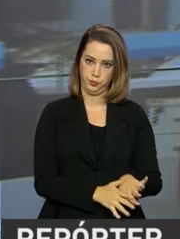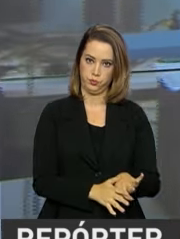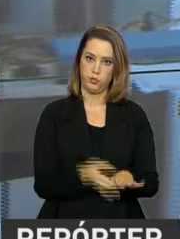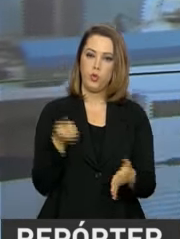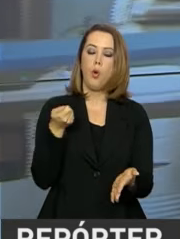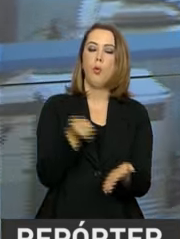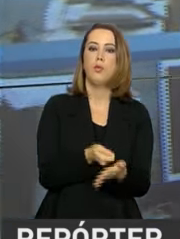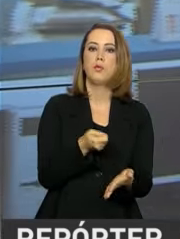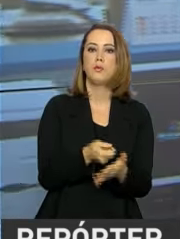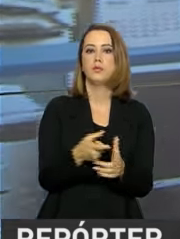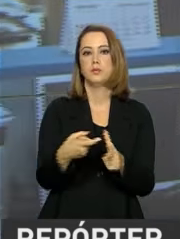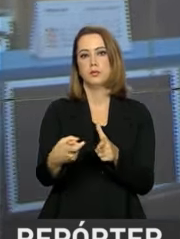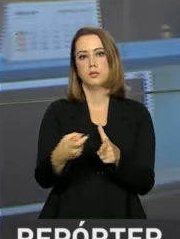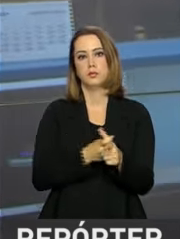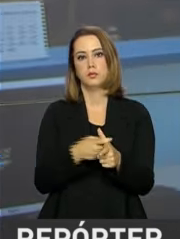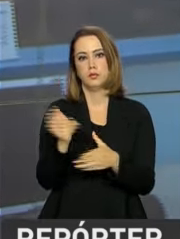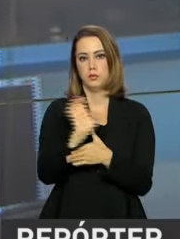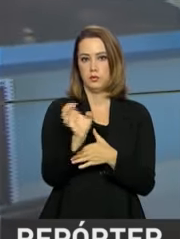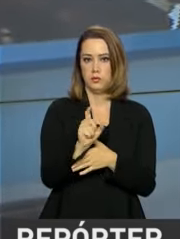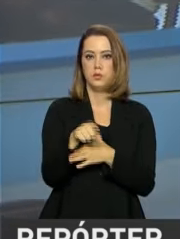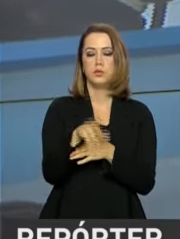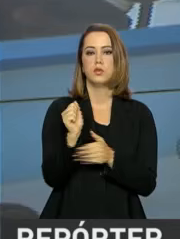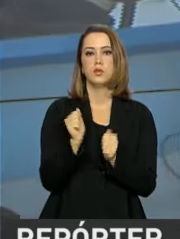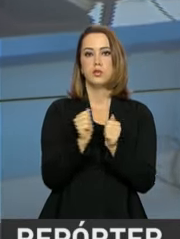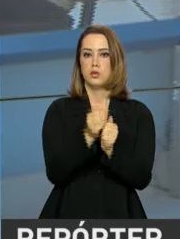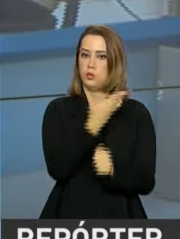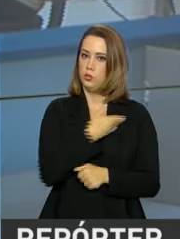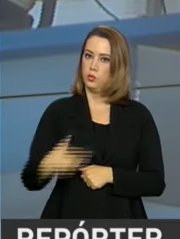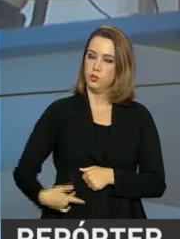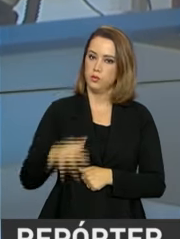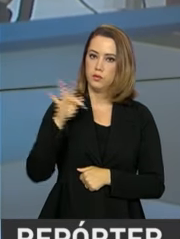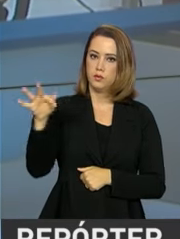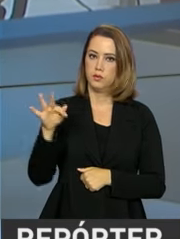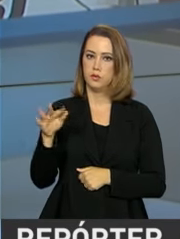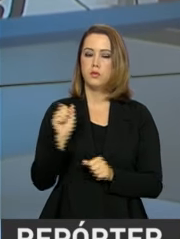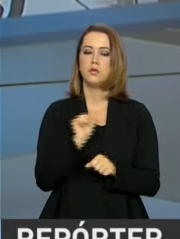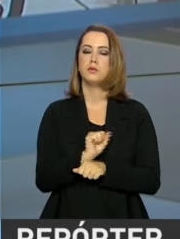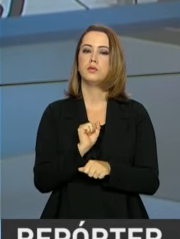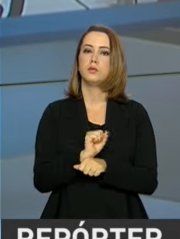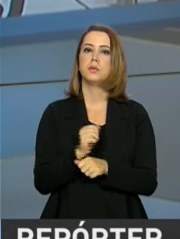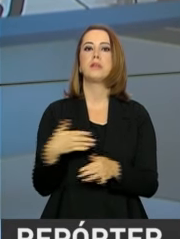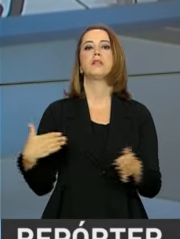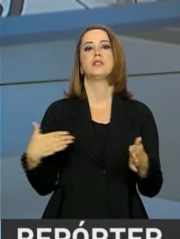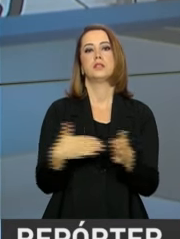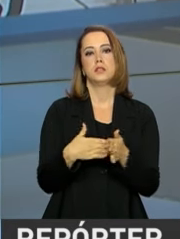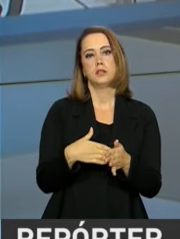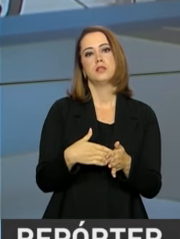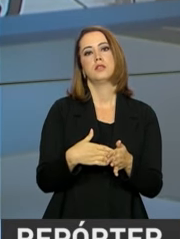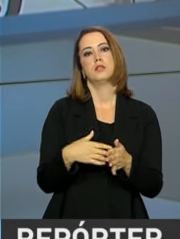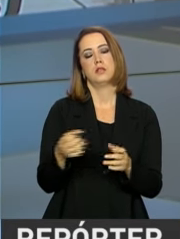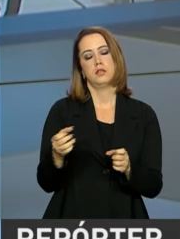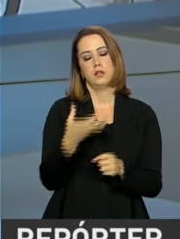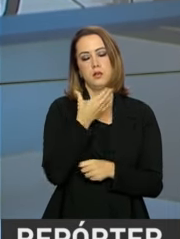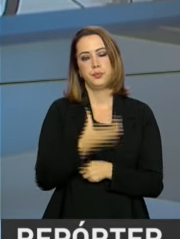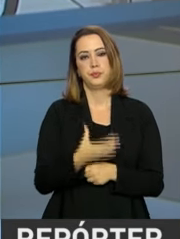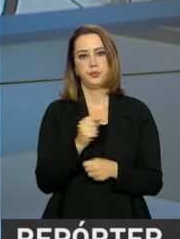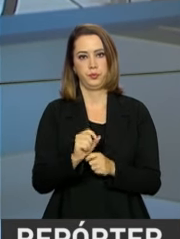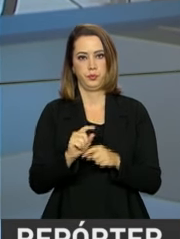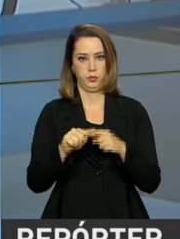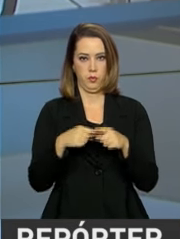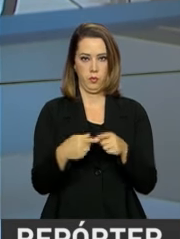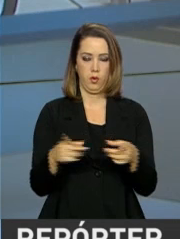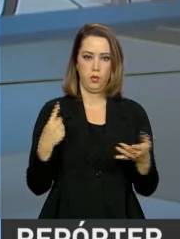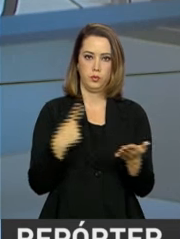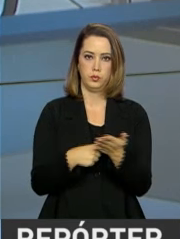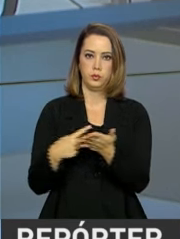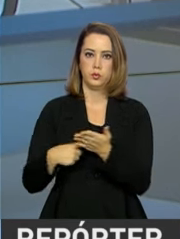dívida dos estados com a União está suspenso até o fim do ano. Essa medida faz parte de um acordo fechado entre governadores e